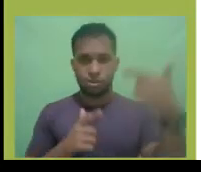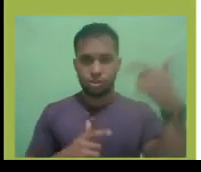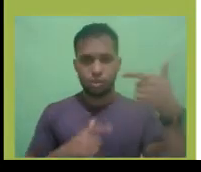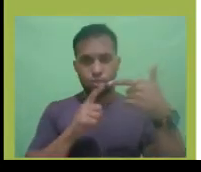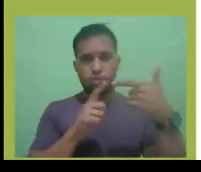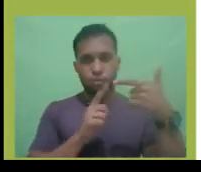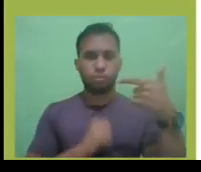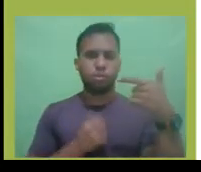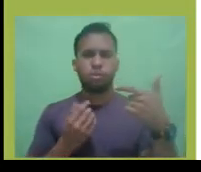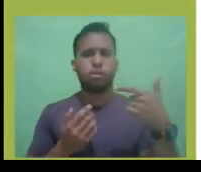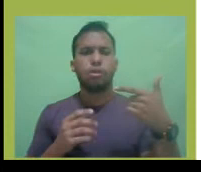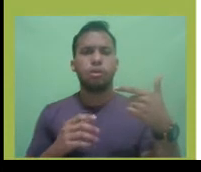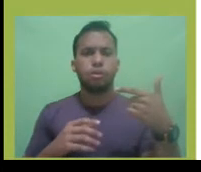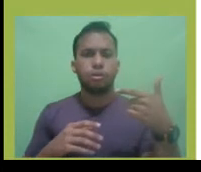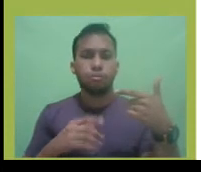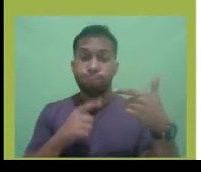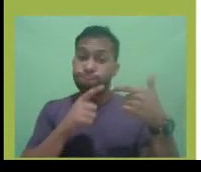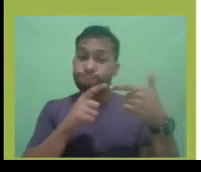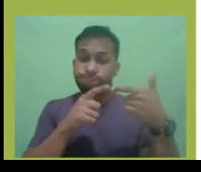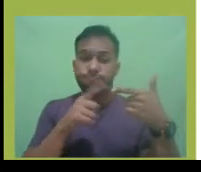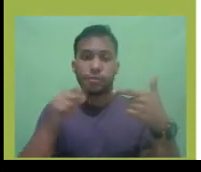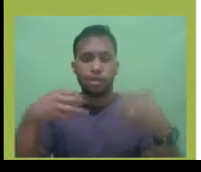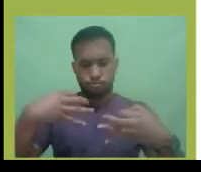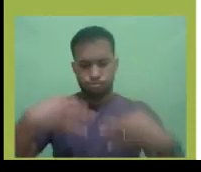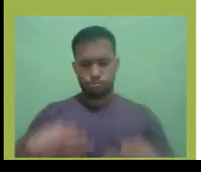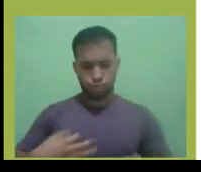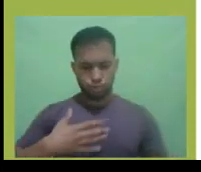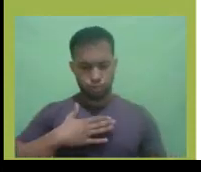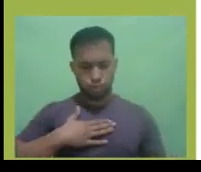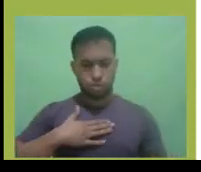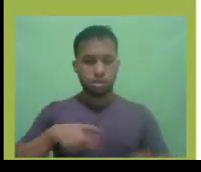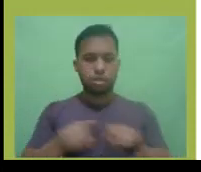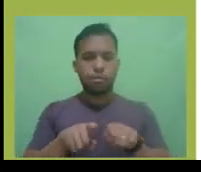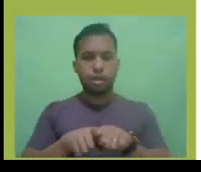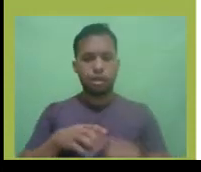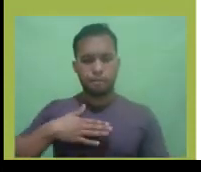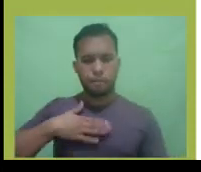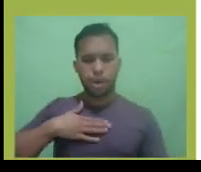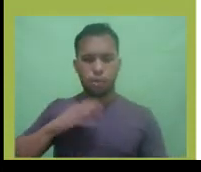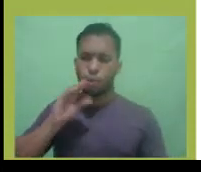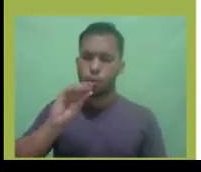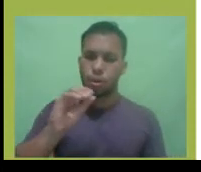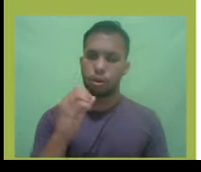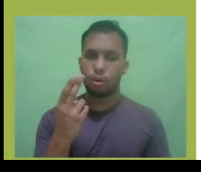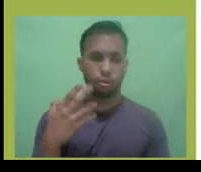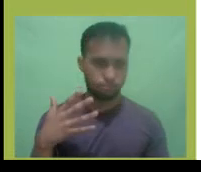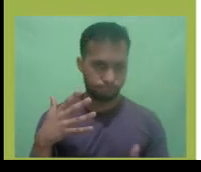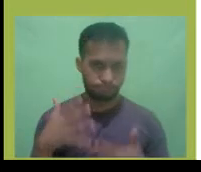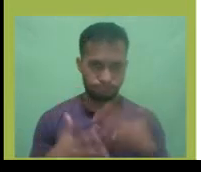precisa prestar atenção para fazer uma boa apresentação de seminário é em relação à sua postura e à sua